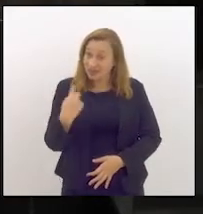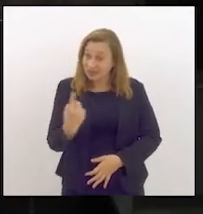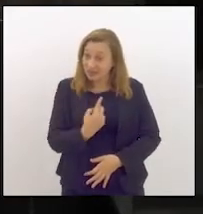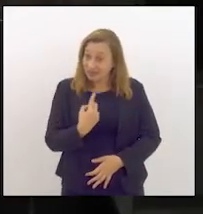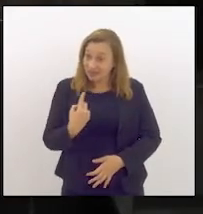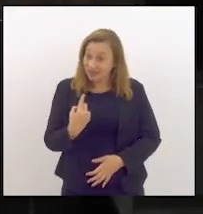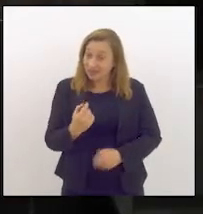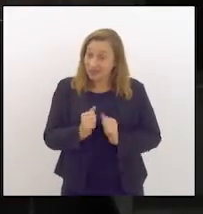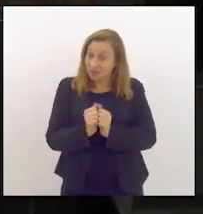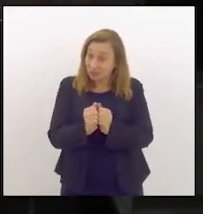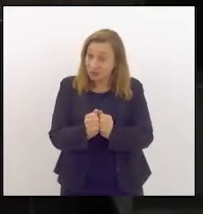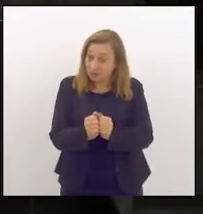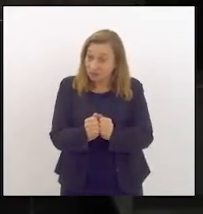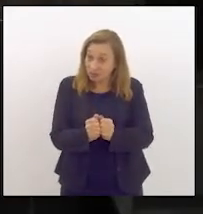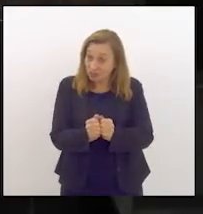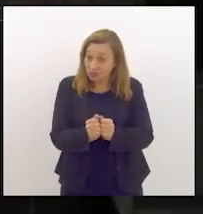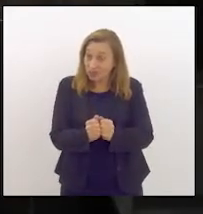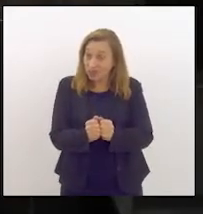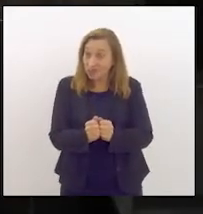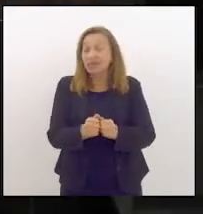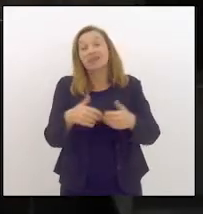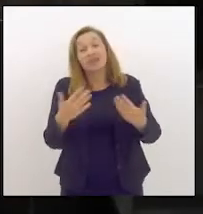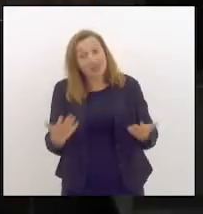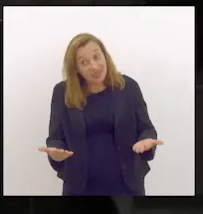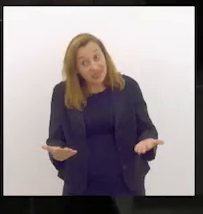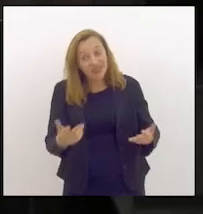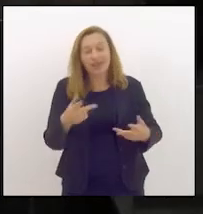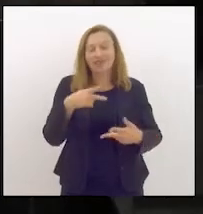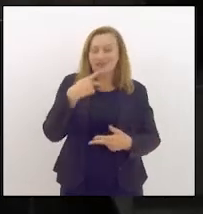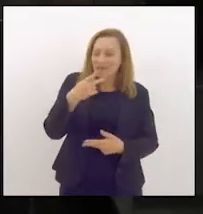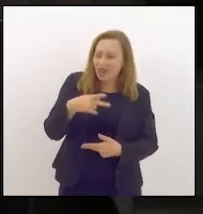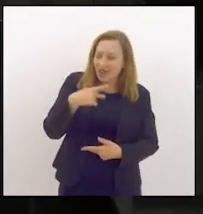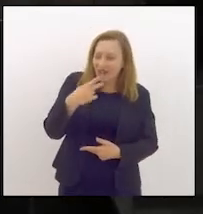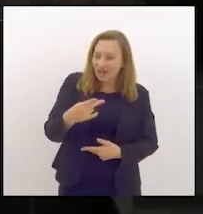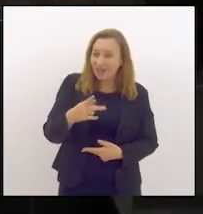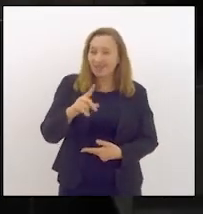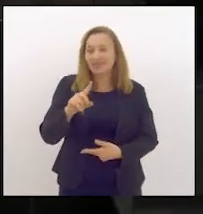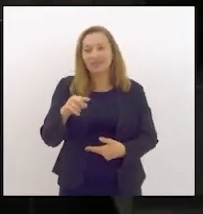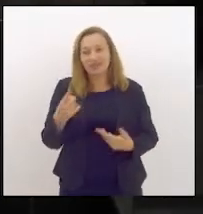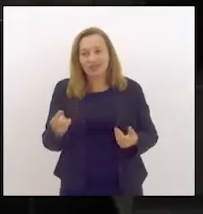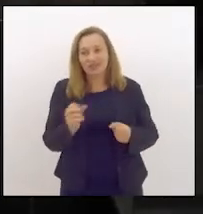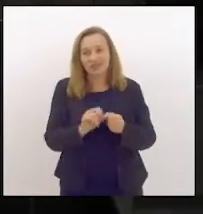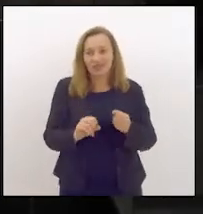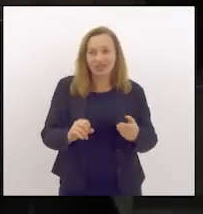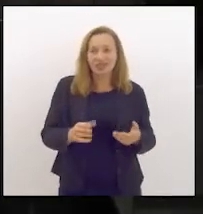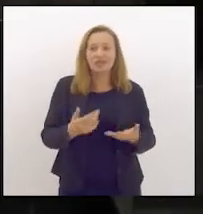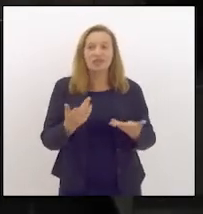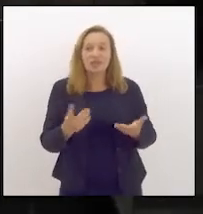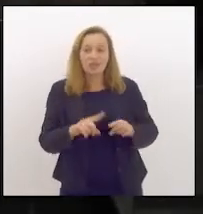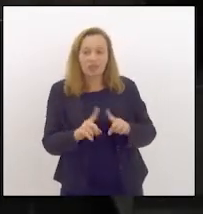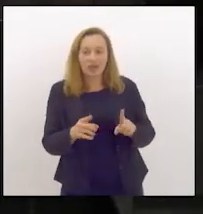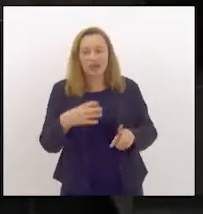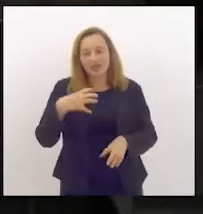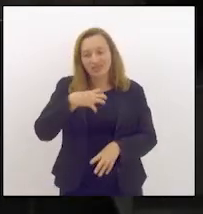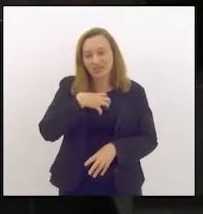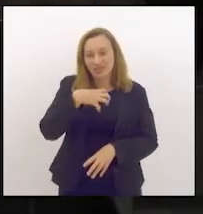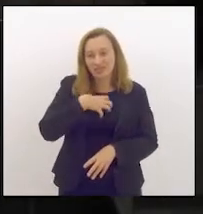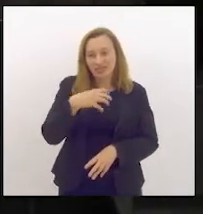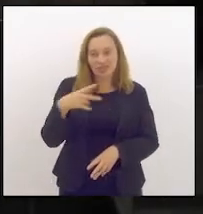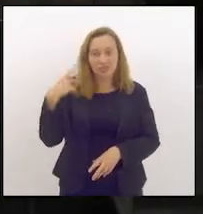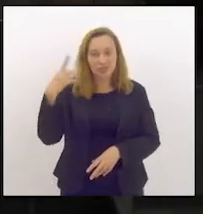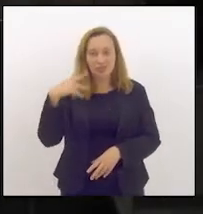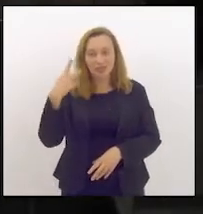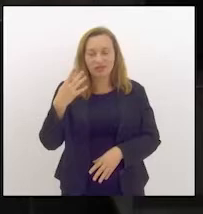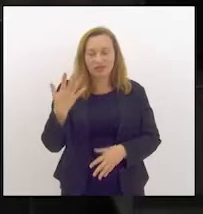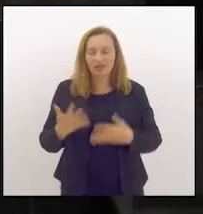estaremos presente e aí os discursos serão feitos mas pagamentos sente honrado